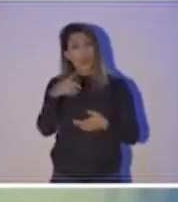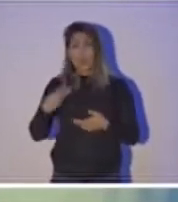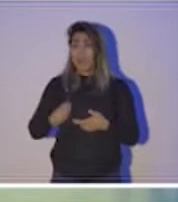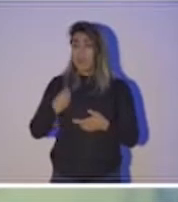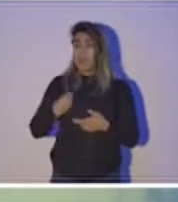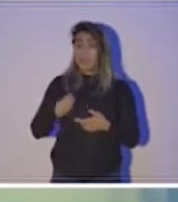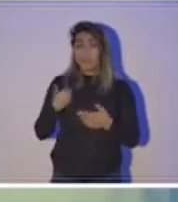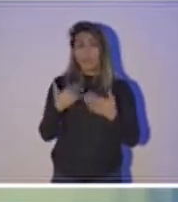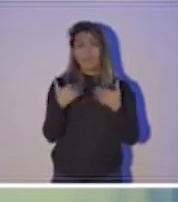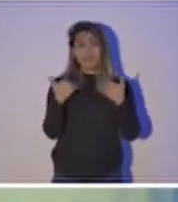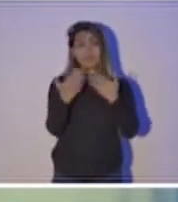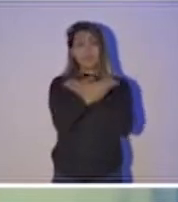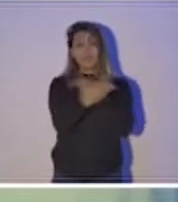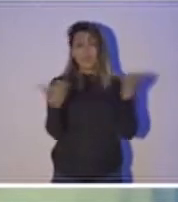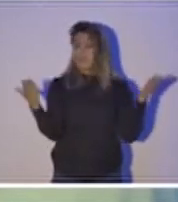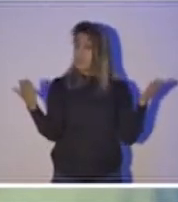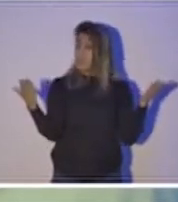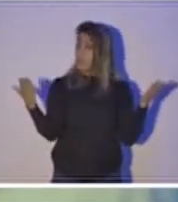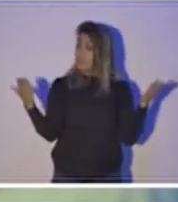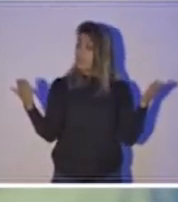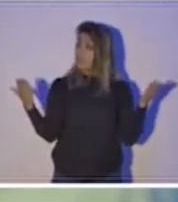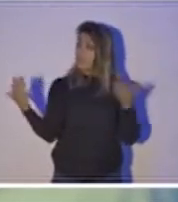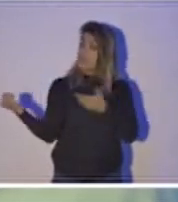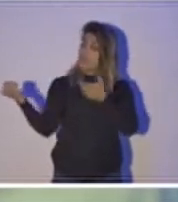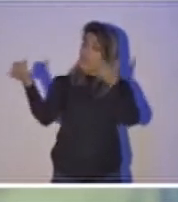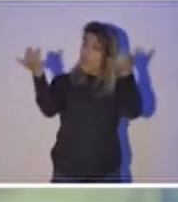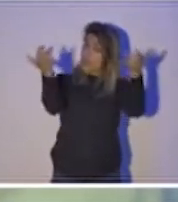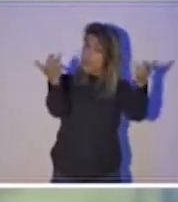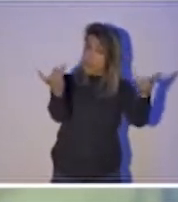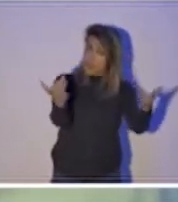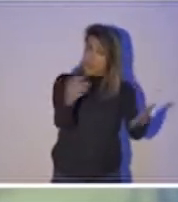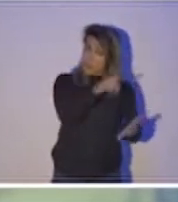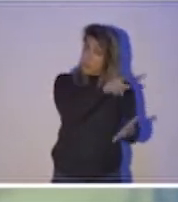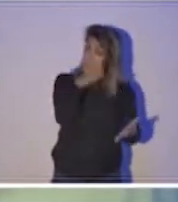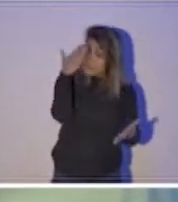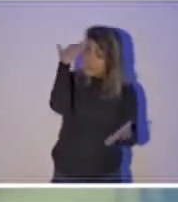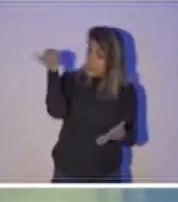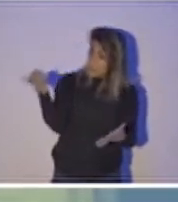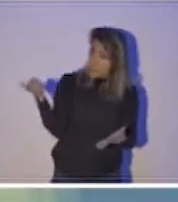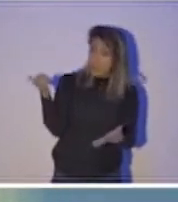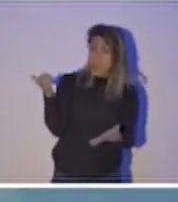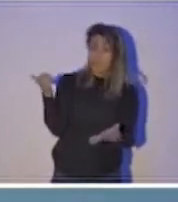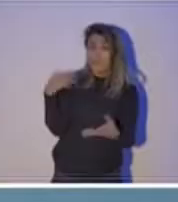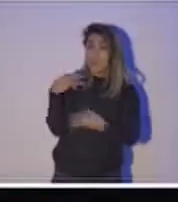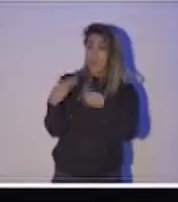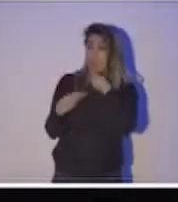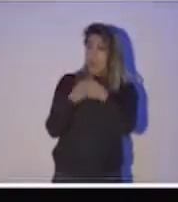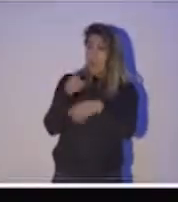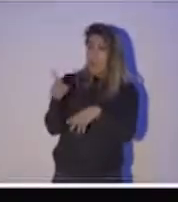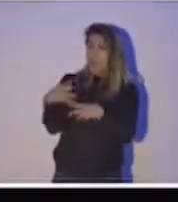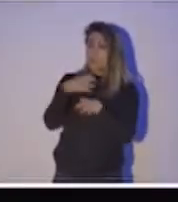diferença e que fazem vocês se sentirem importantes nesse processo todo.